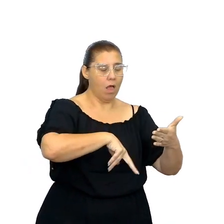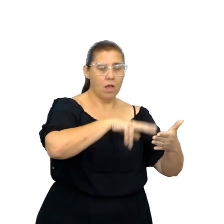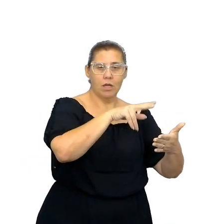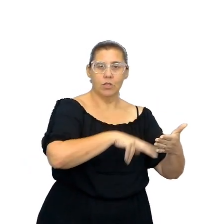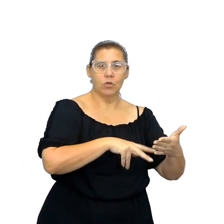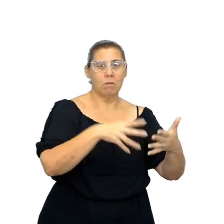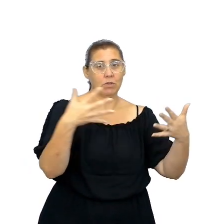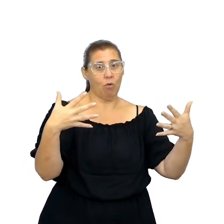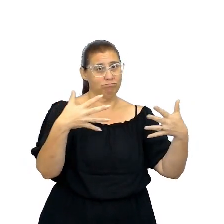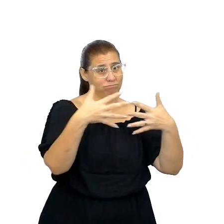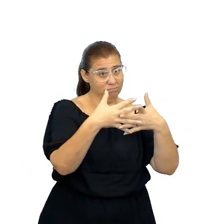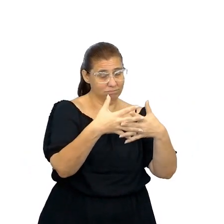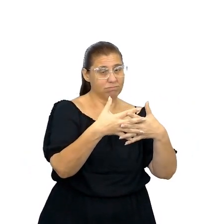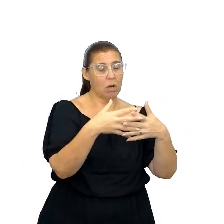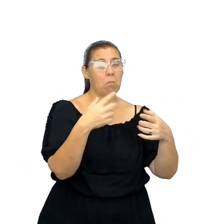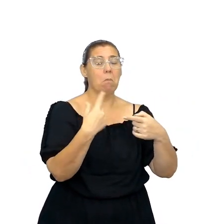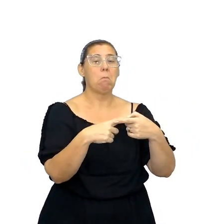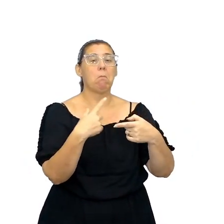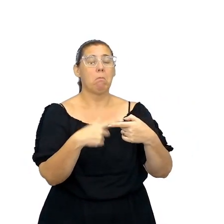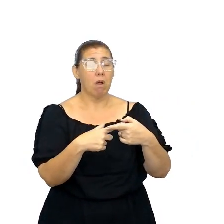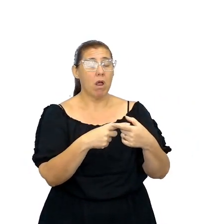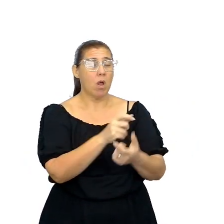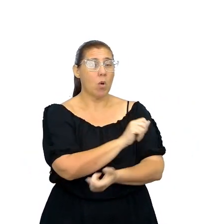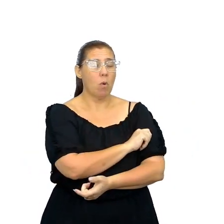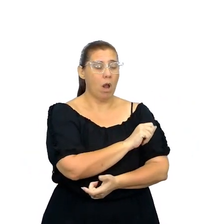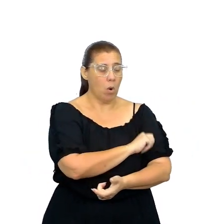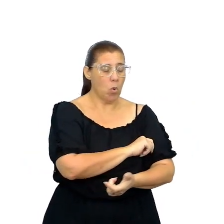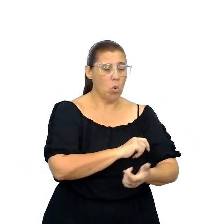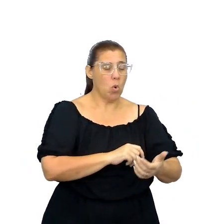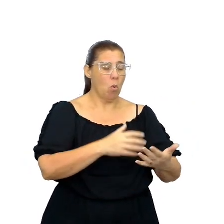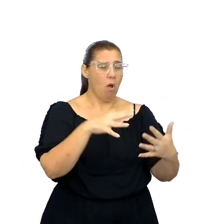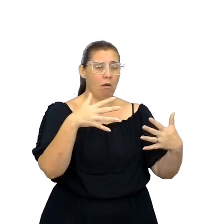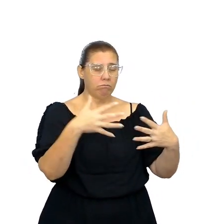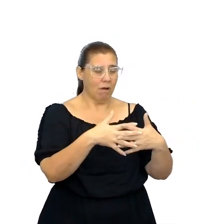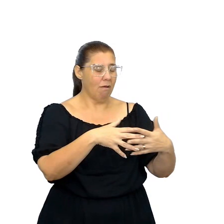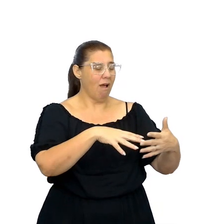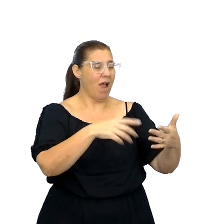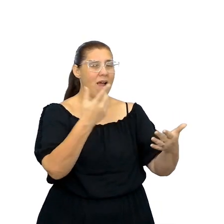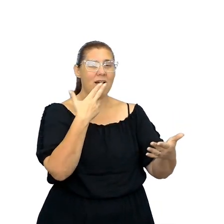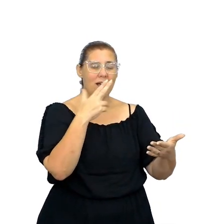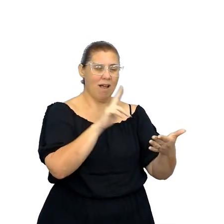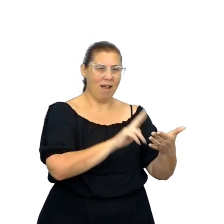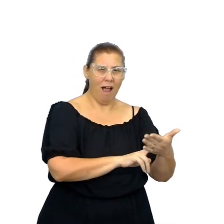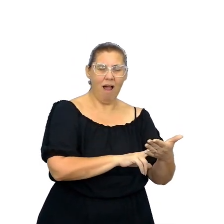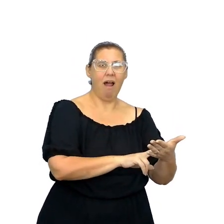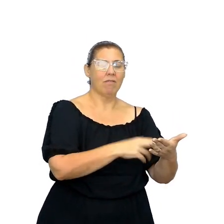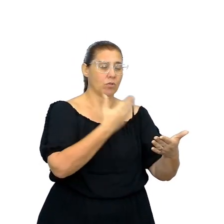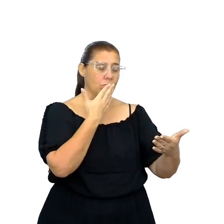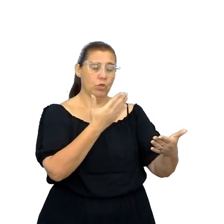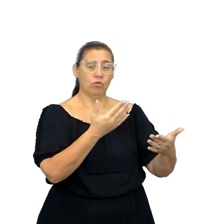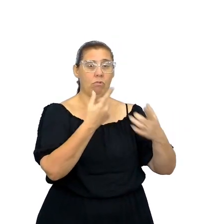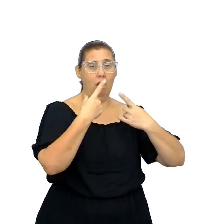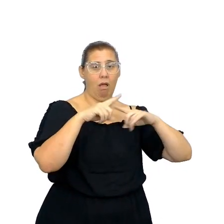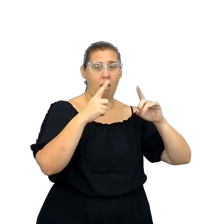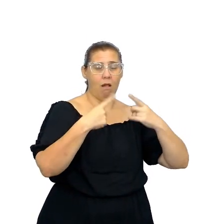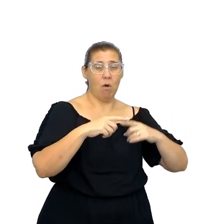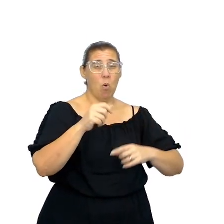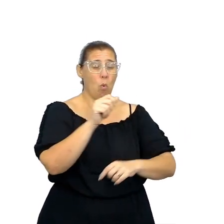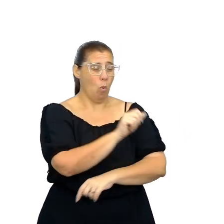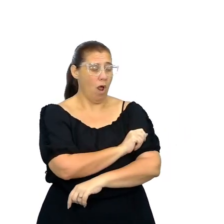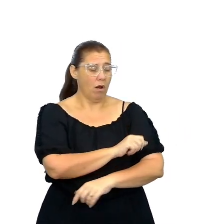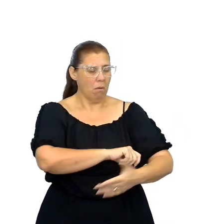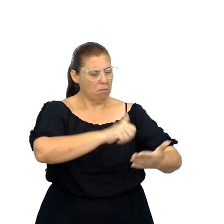mais complexo, pois requer que o estudante analise cartas de solicitação e de reclamação, observando a